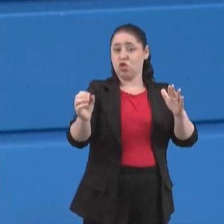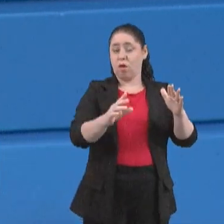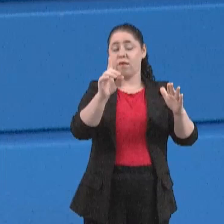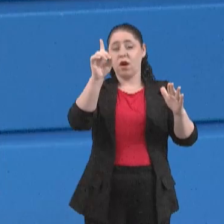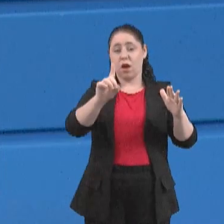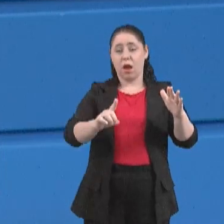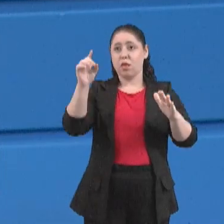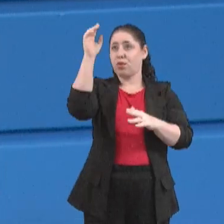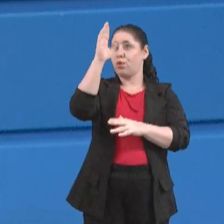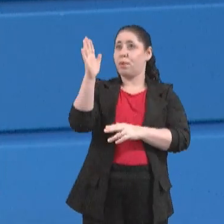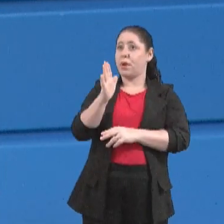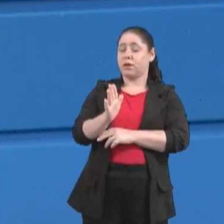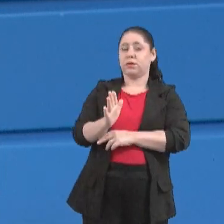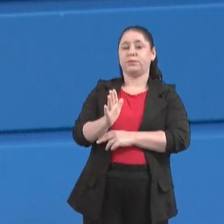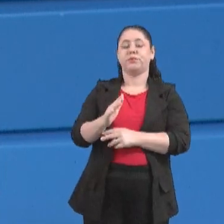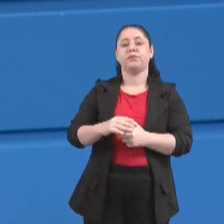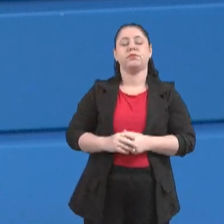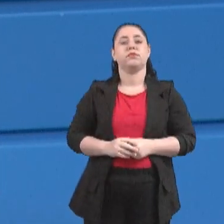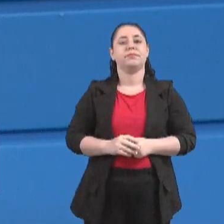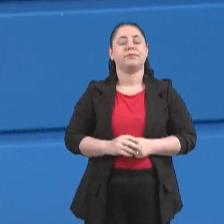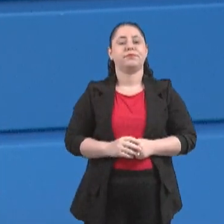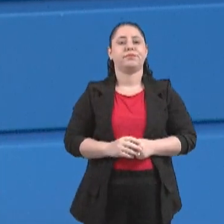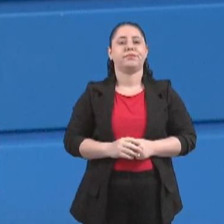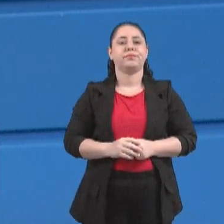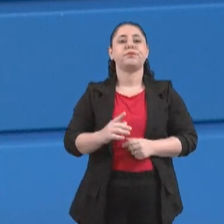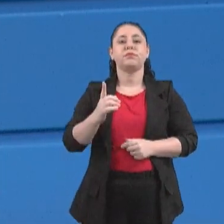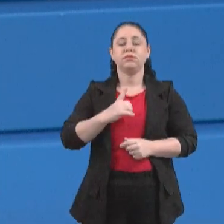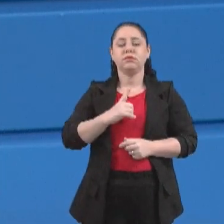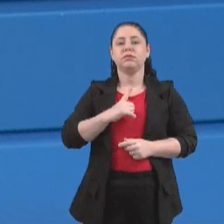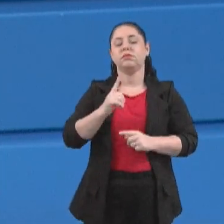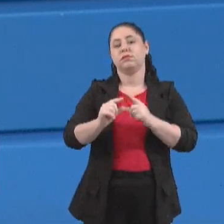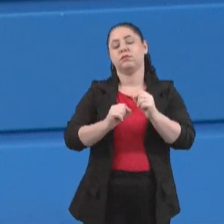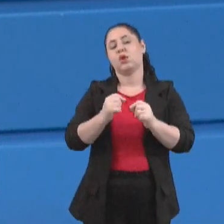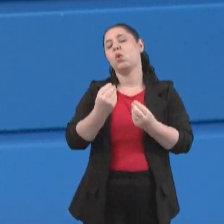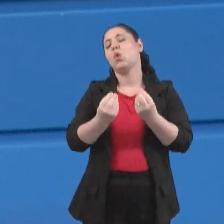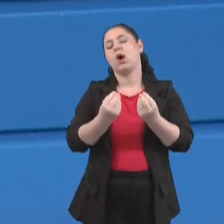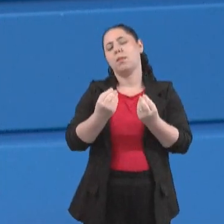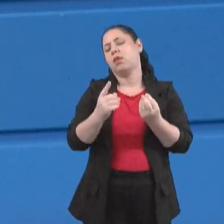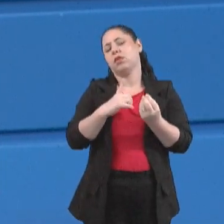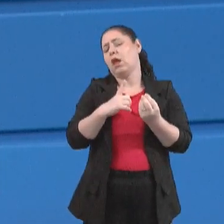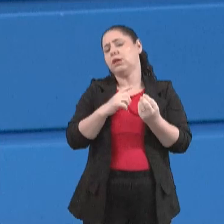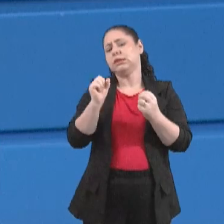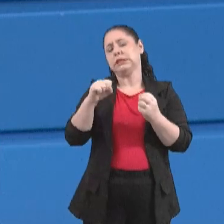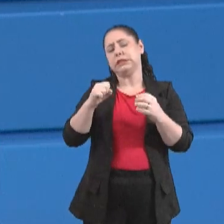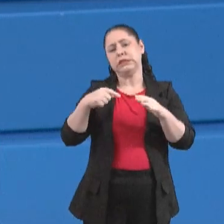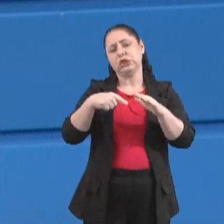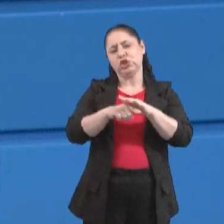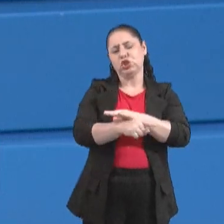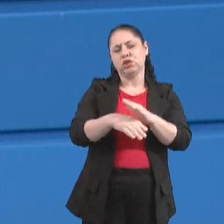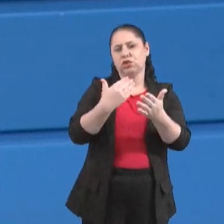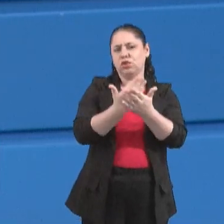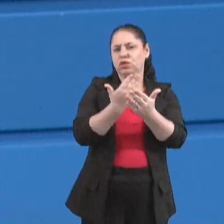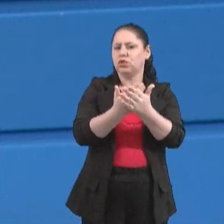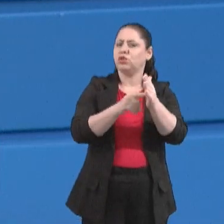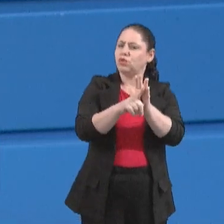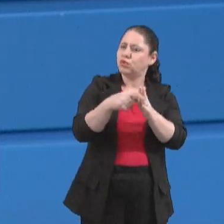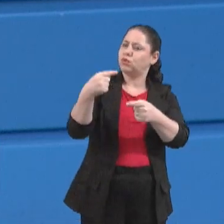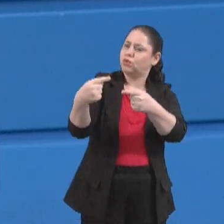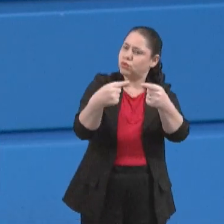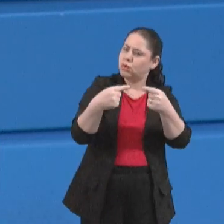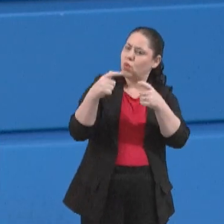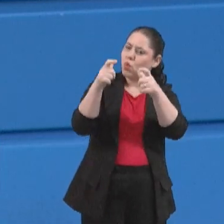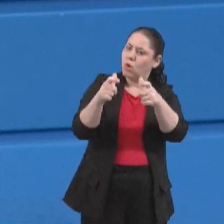inovadora no Brasil. Então, nós temos toda a condição de aprofundar nesse debate e ocupar